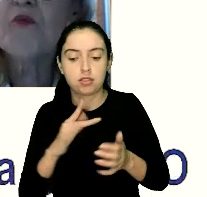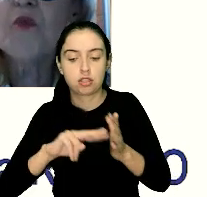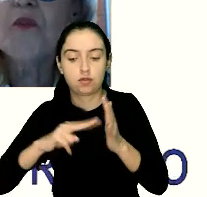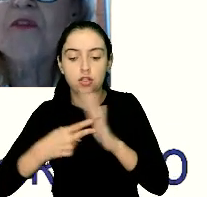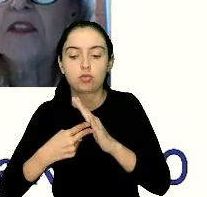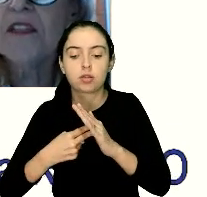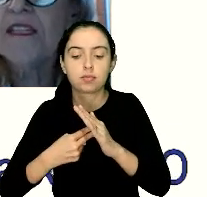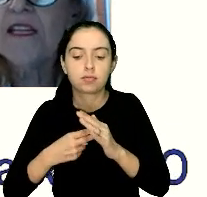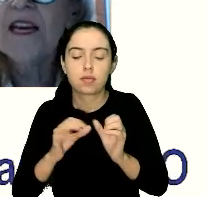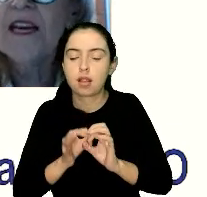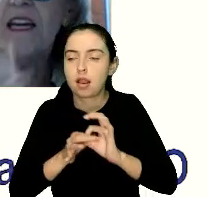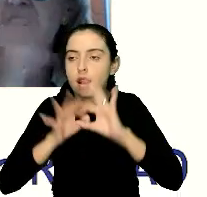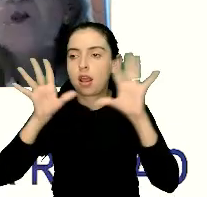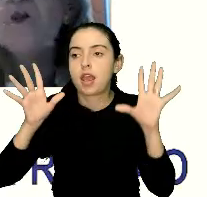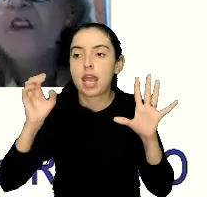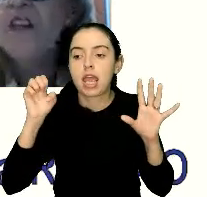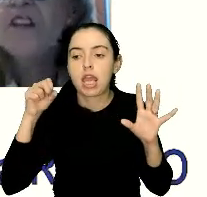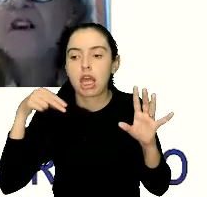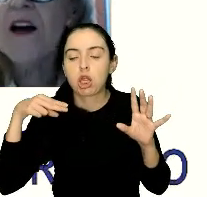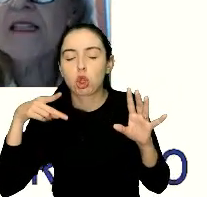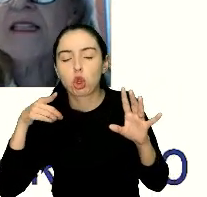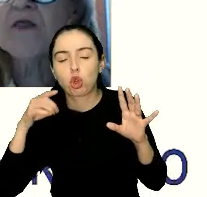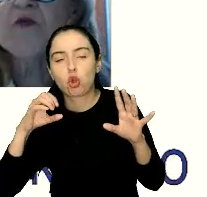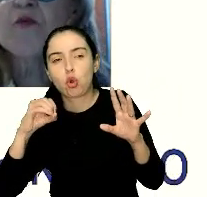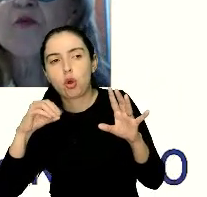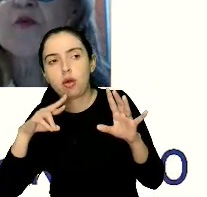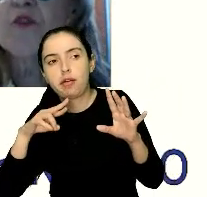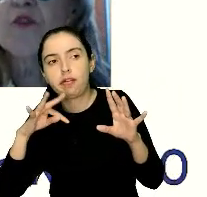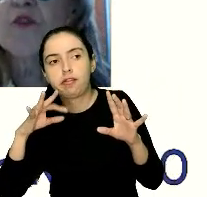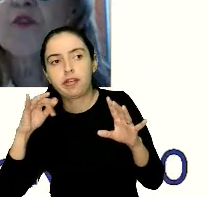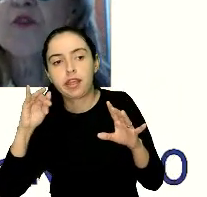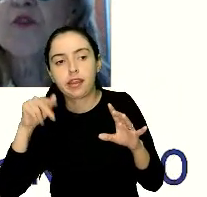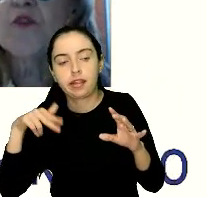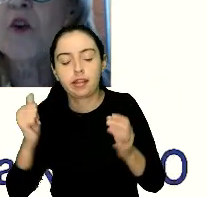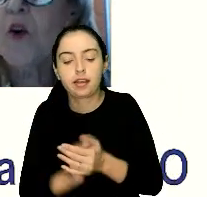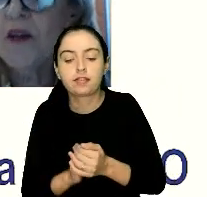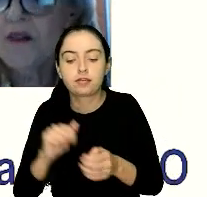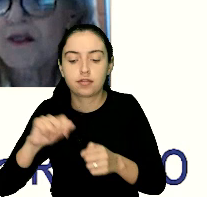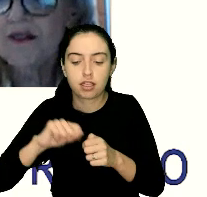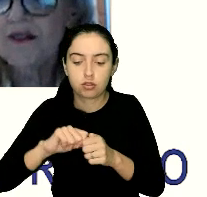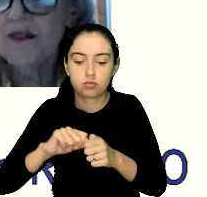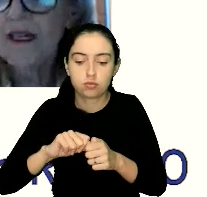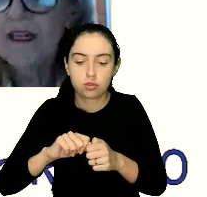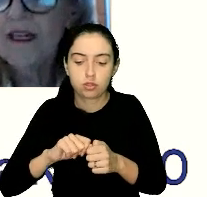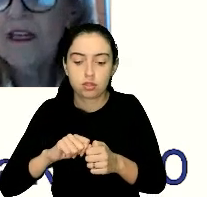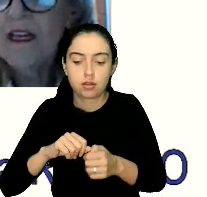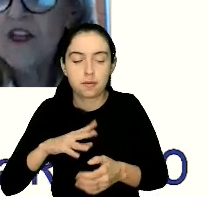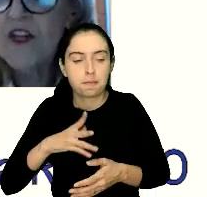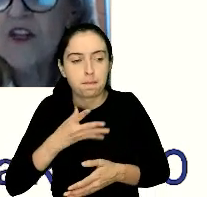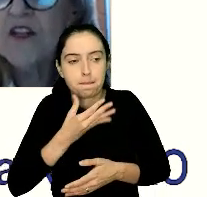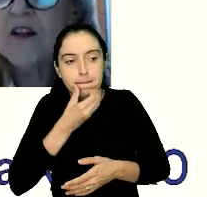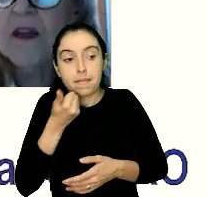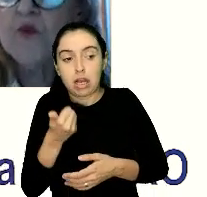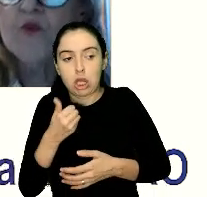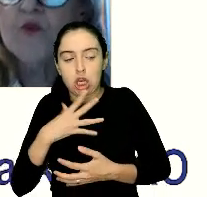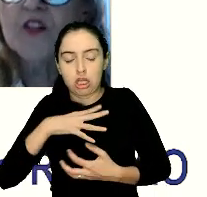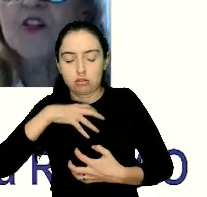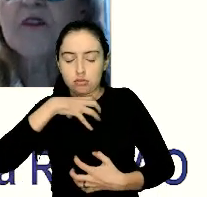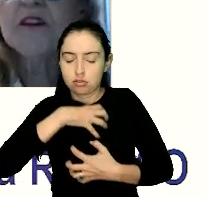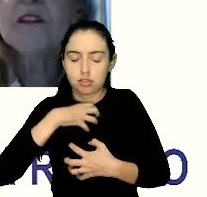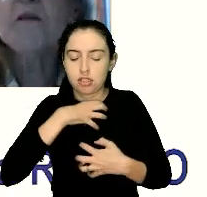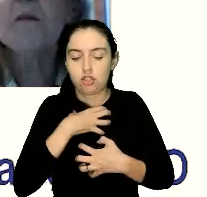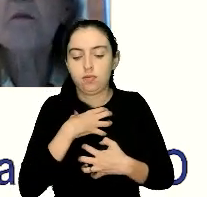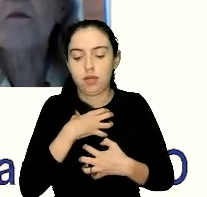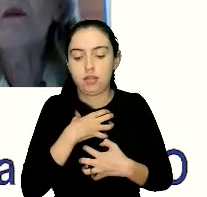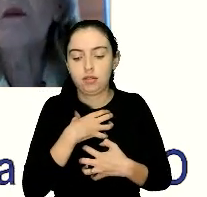maior liberação de endorfinas, e as endorfinas fazem com que o nosso humor melhore, né? A gente também, por